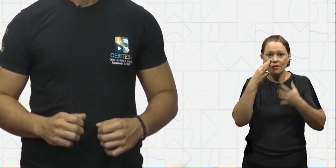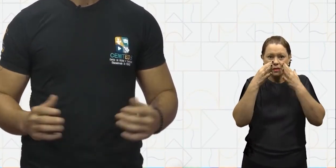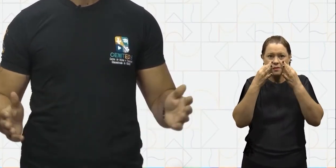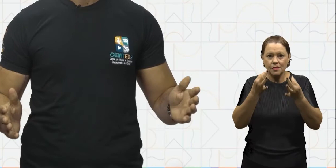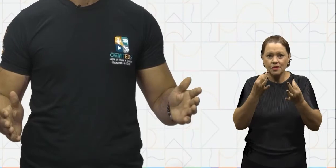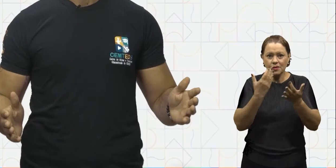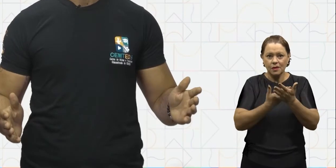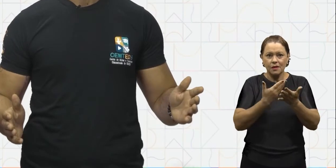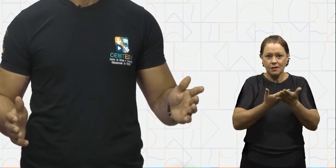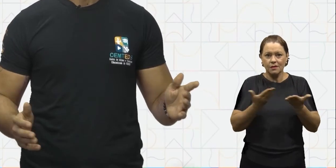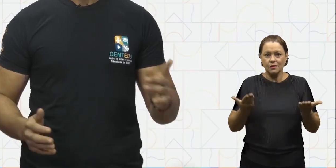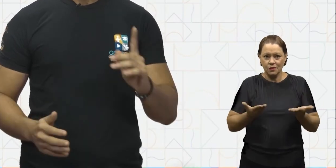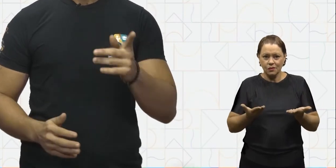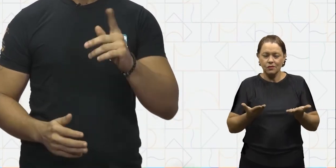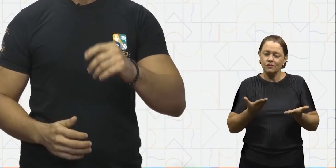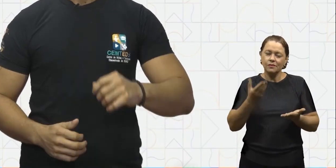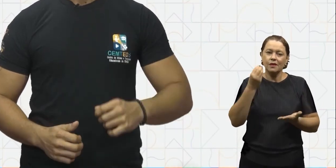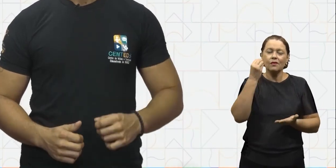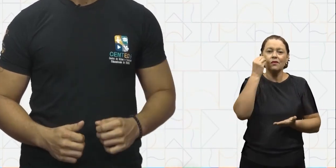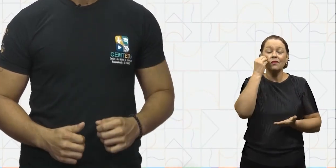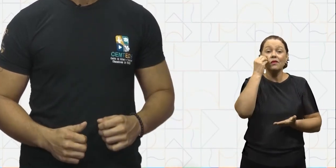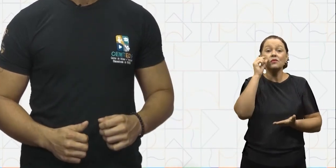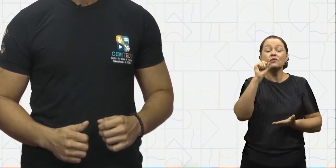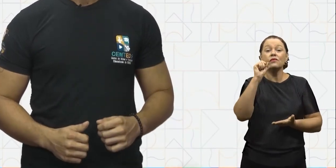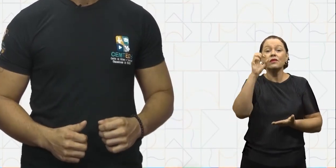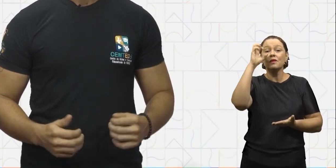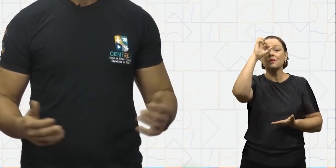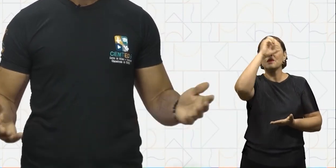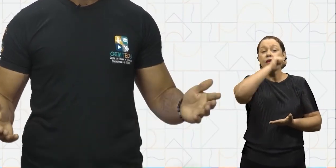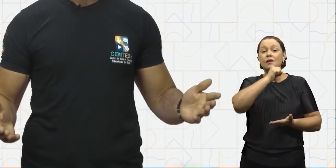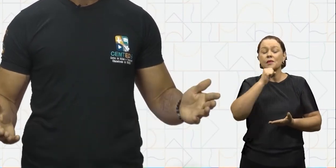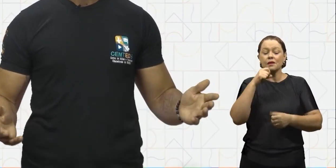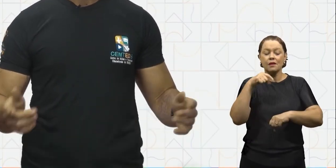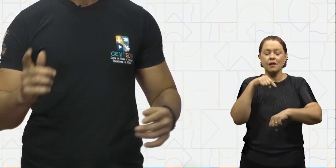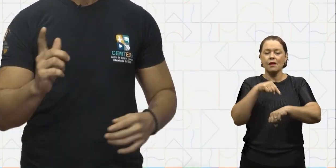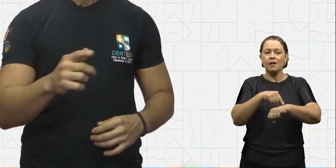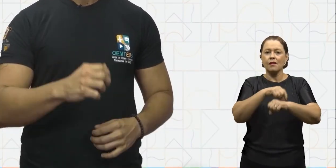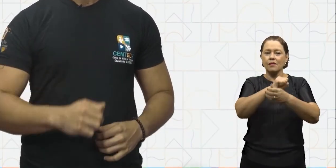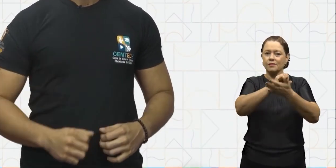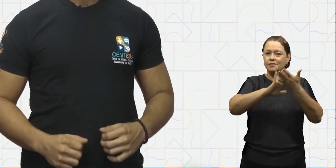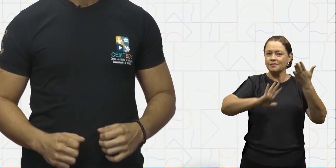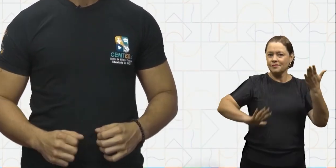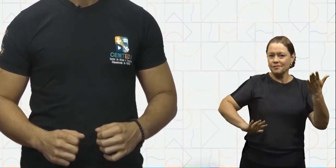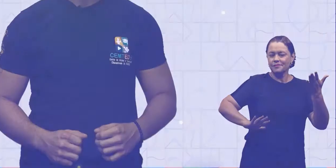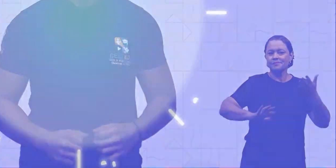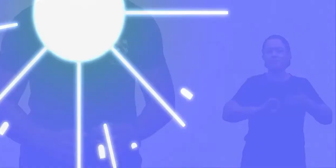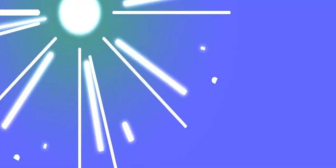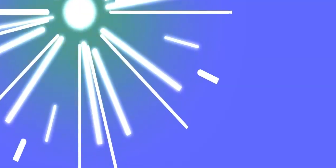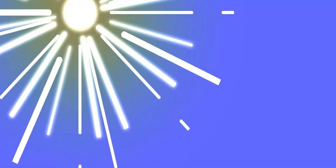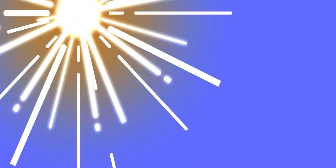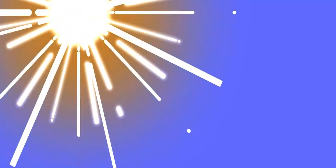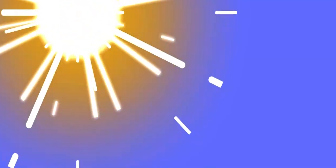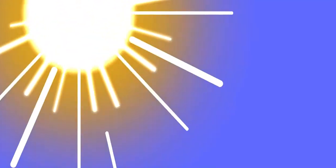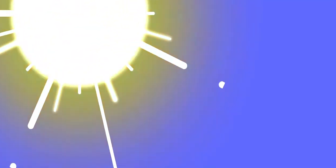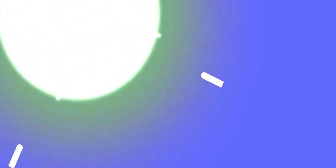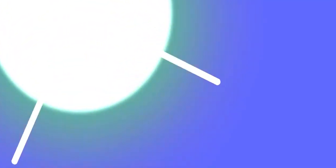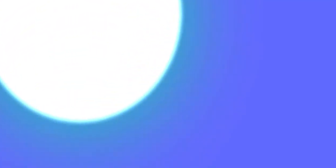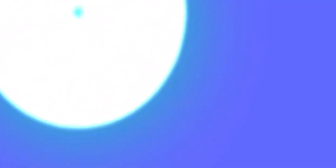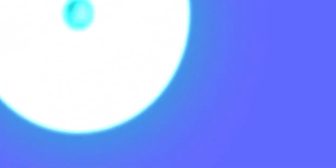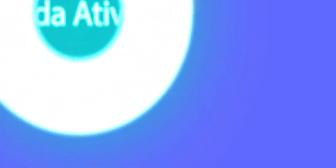prestou bastante atenção na aula. Vamos testar nossos conhecimentos. Acompanhe comigo a hora da atividade.